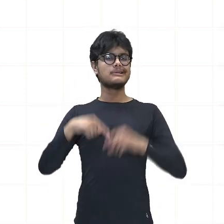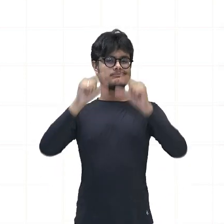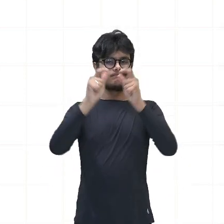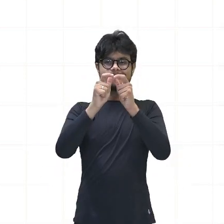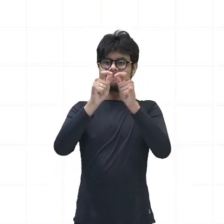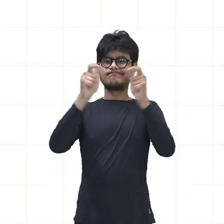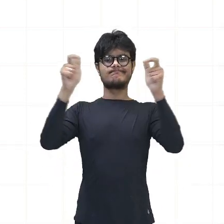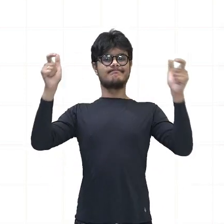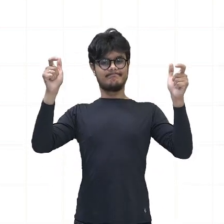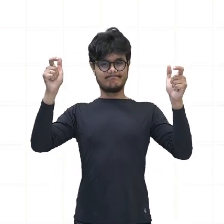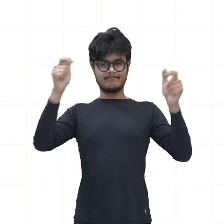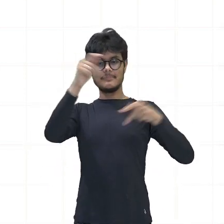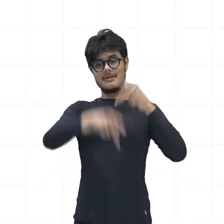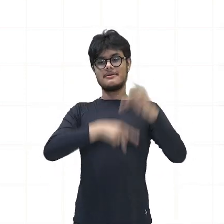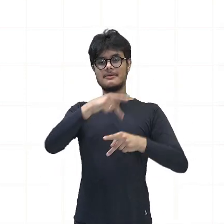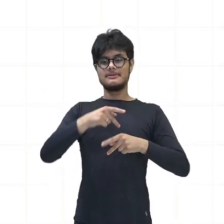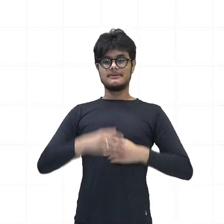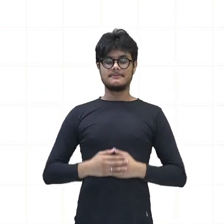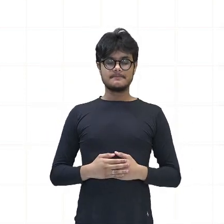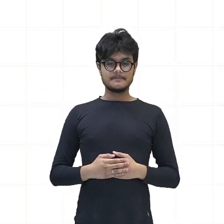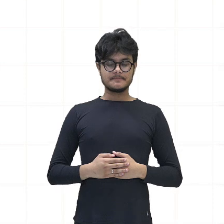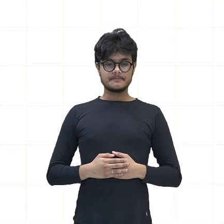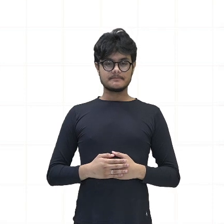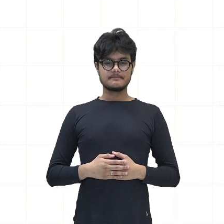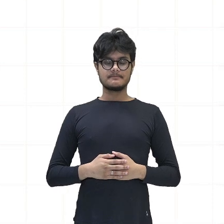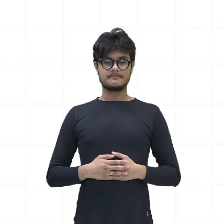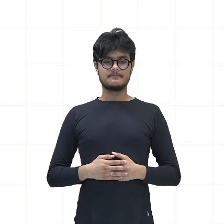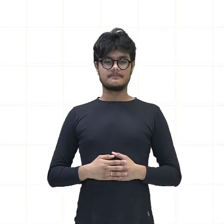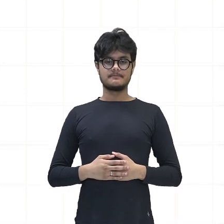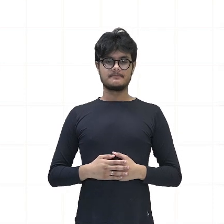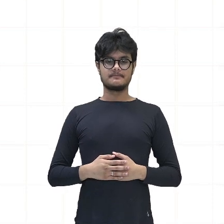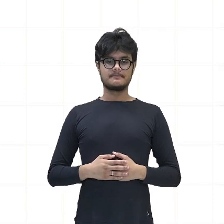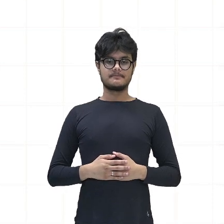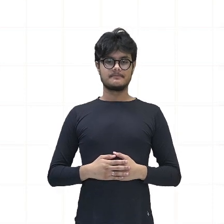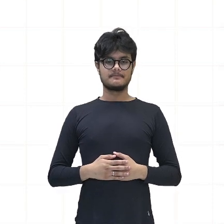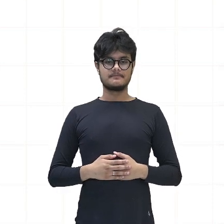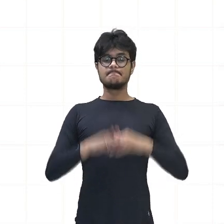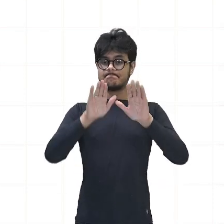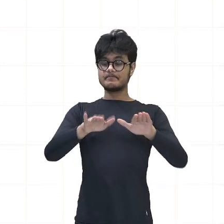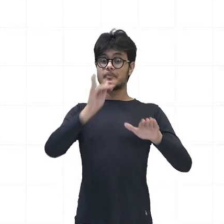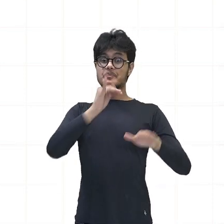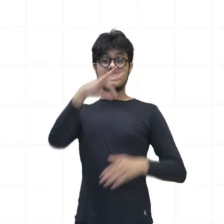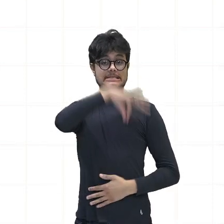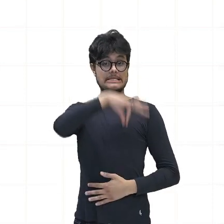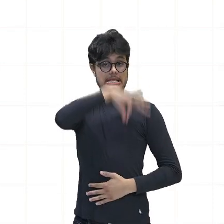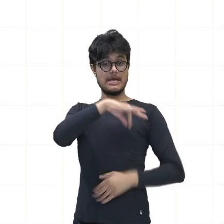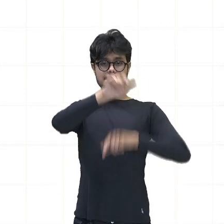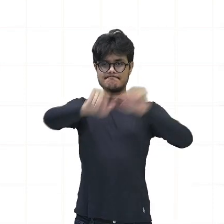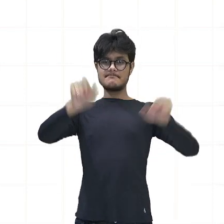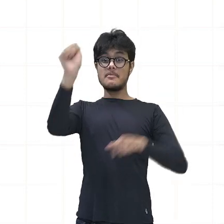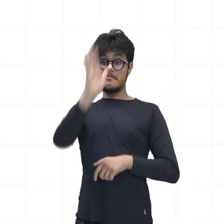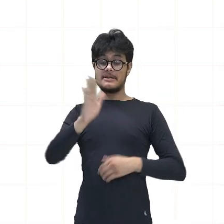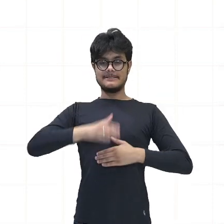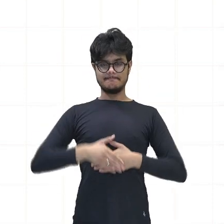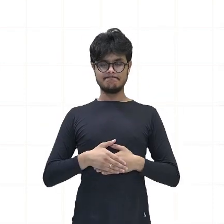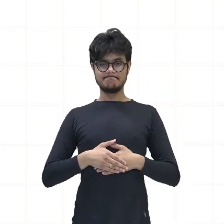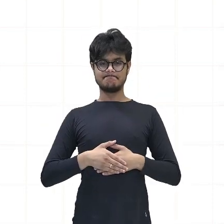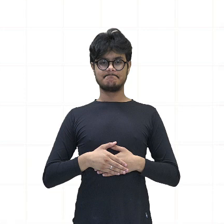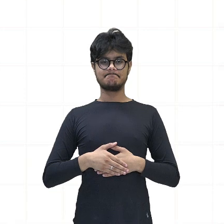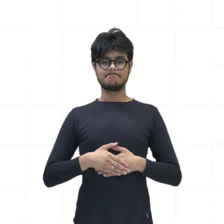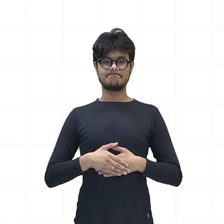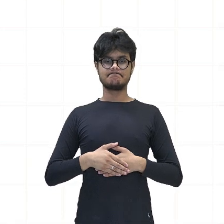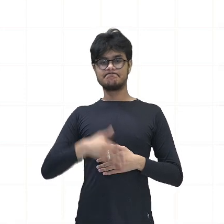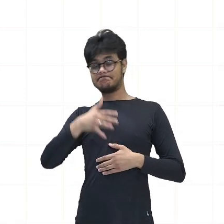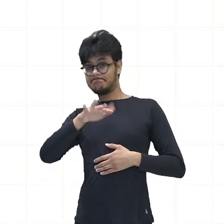crescimento da população idosa. Quanto à distribuição da população por renda, né? Segundo a PNAD contínua, a média